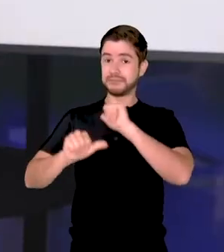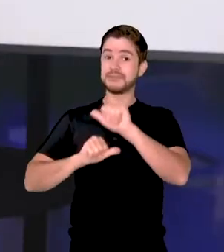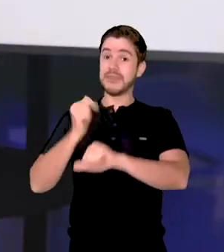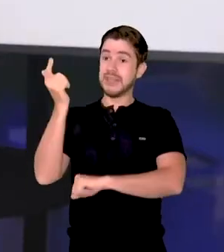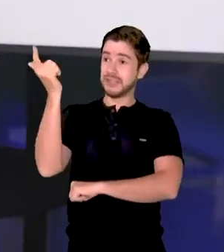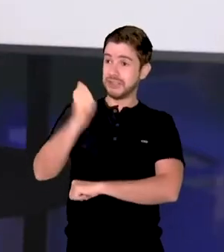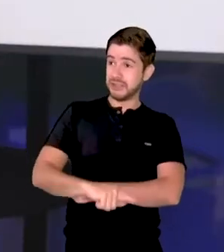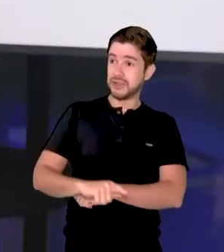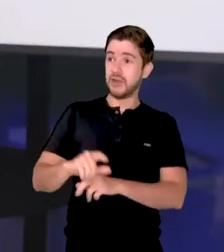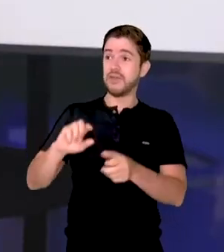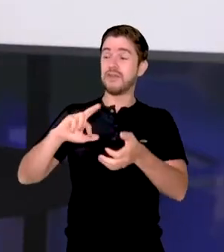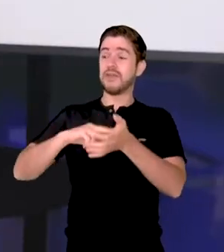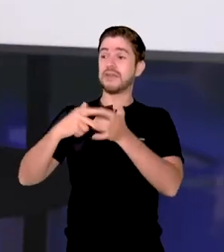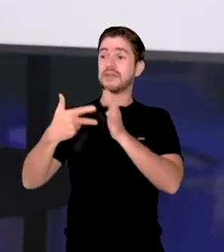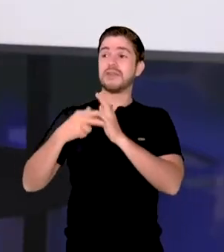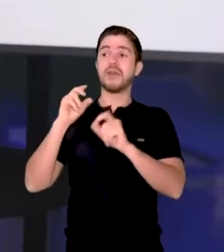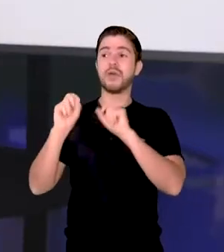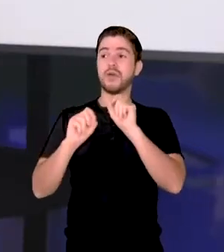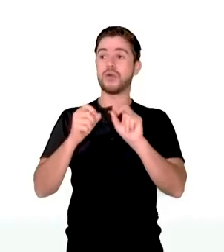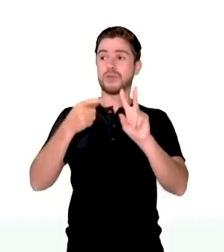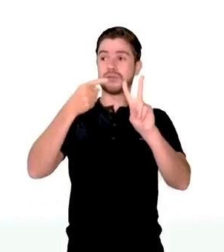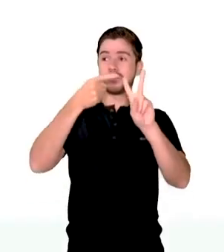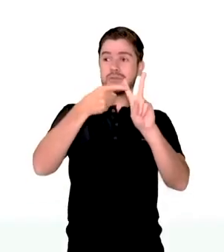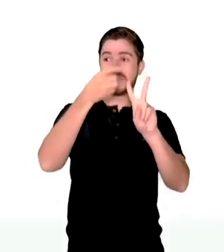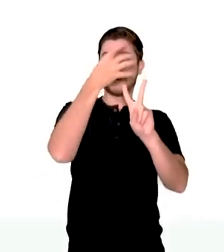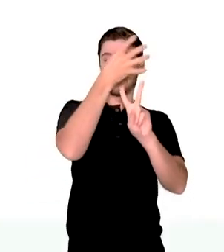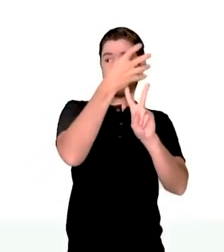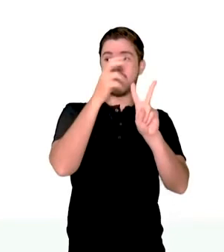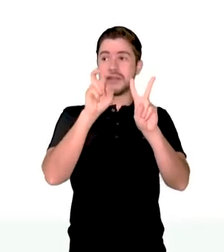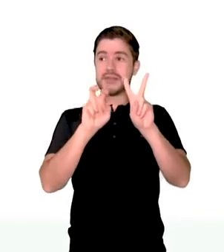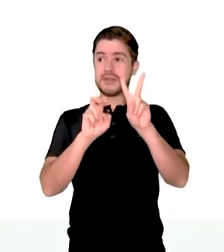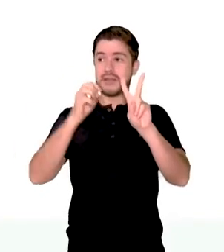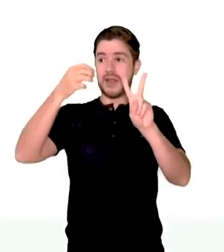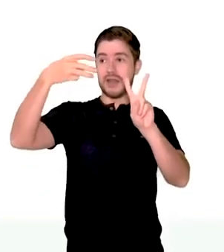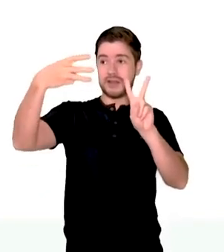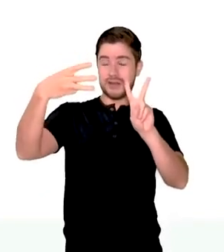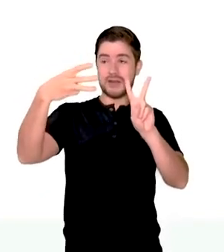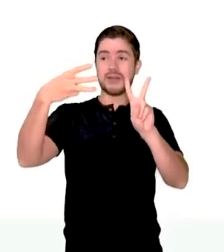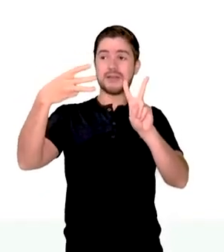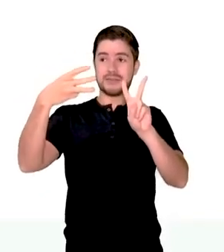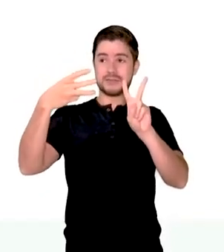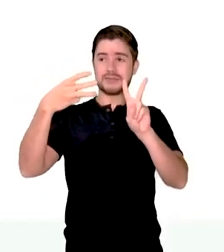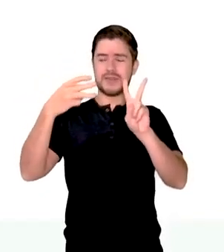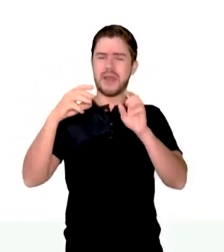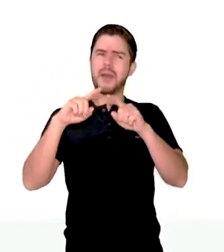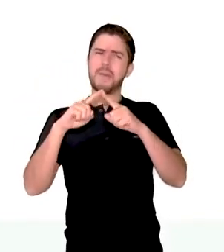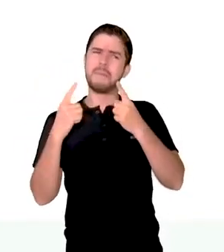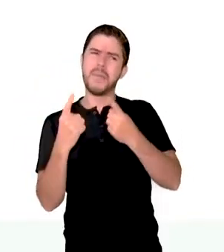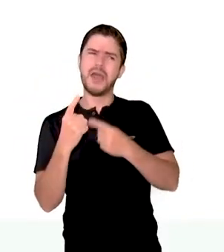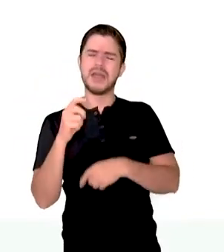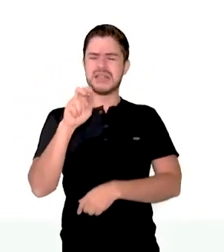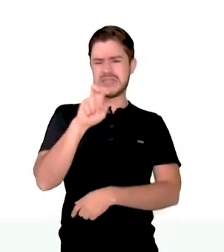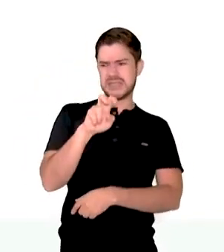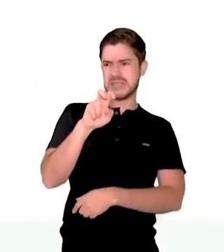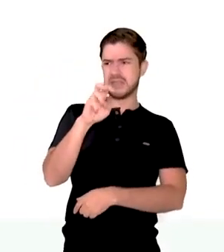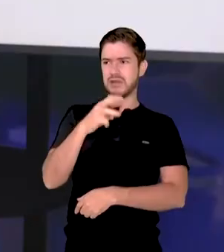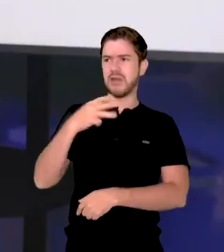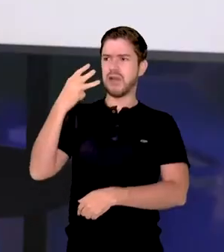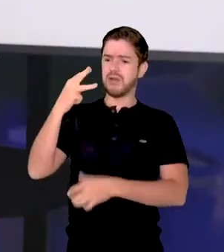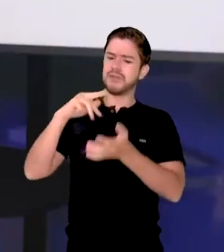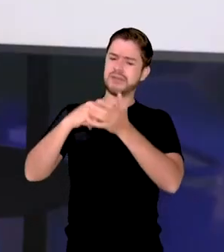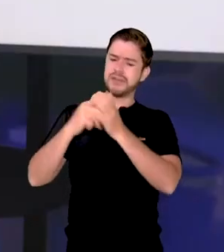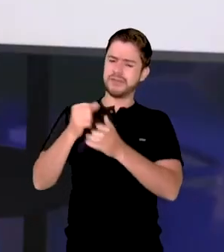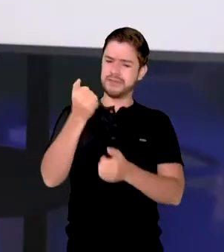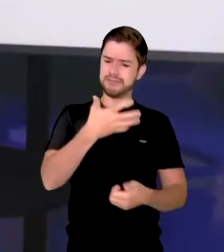potência novamente raiz eu tenho raiz quarta de 5 elevado ao cubo mas sim que elevado ao cubo é